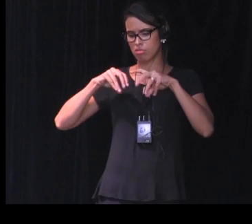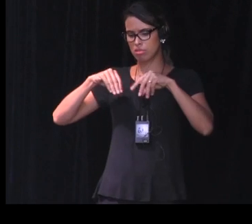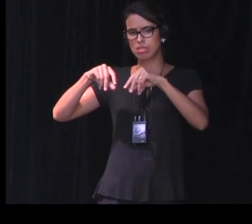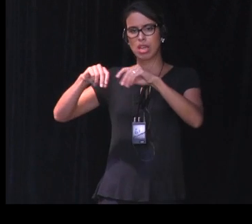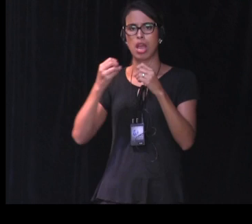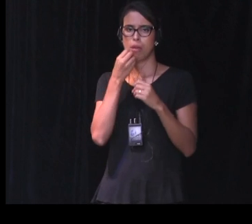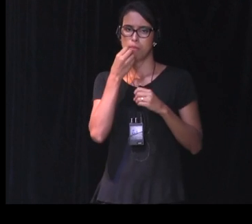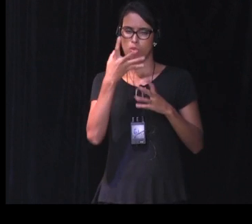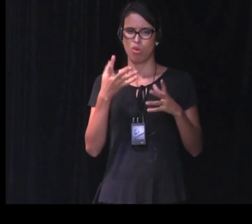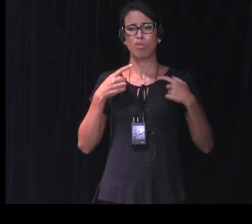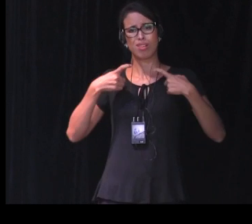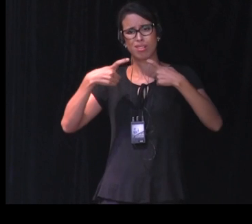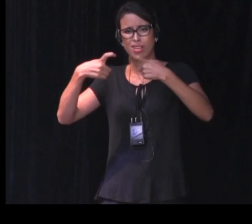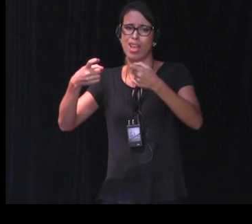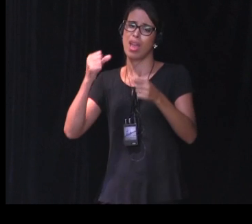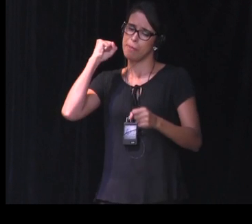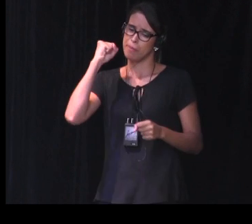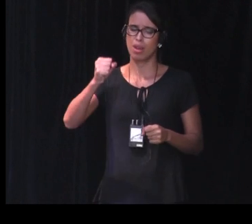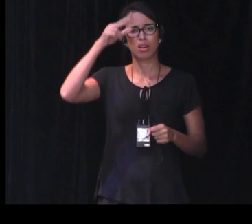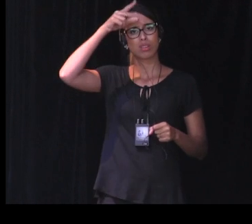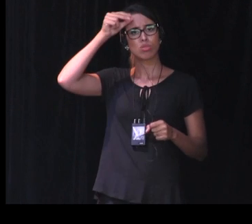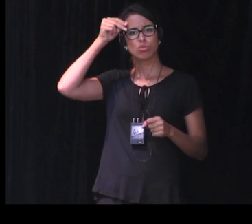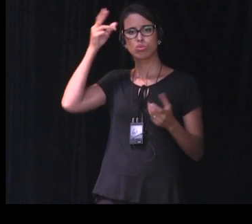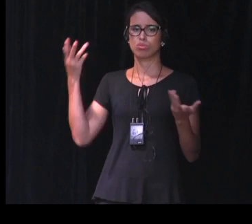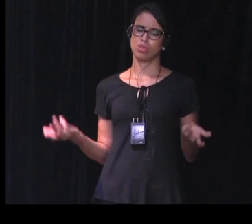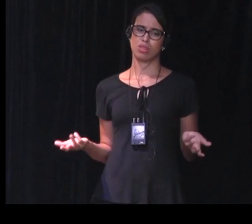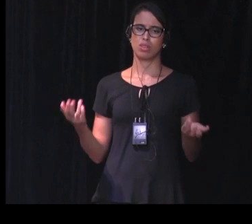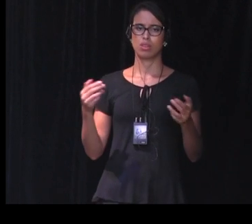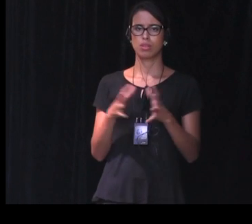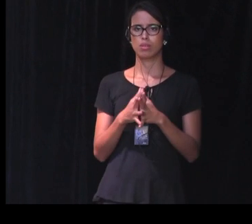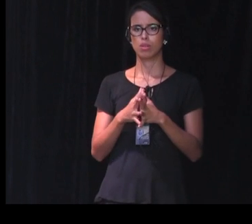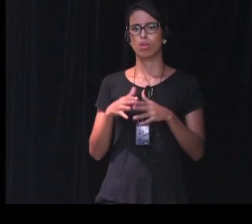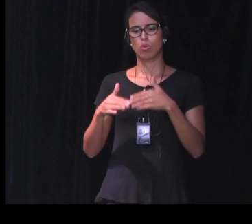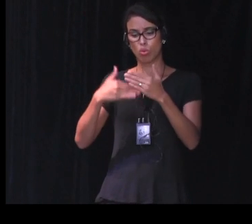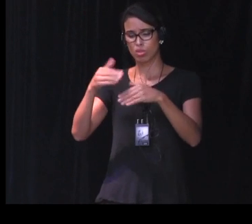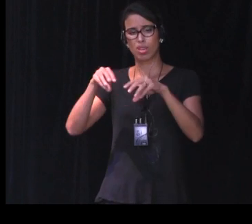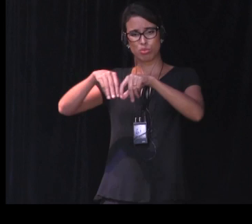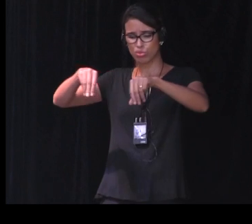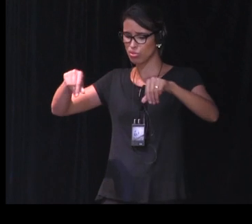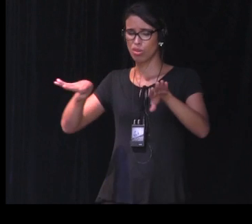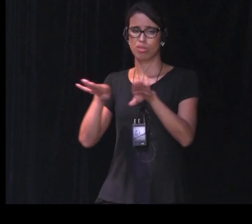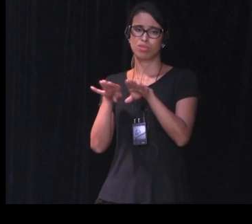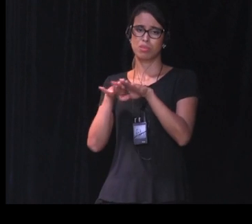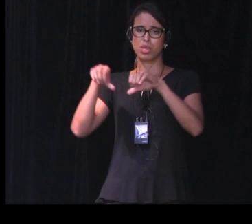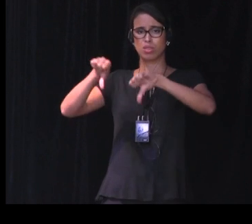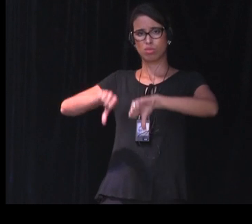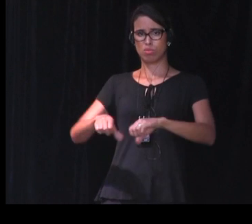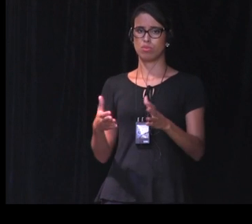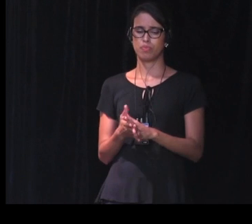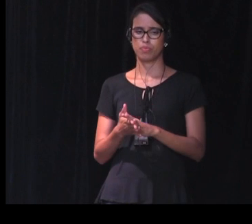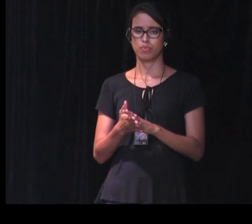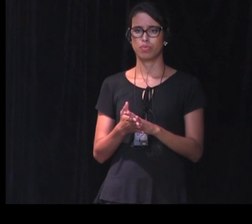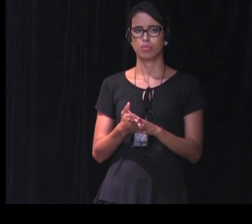deles ativos. A maioria das terras que mata as culturas é a que enriquece no longo tempo o